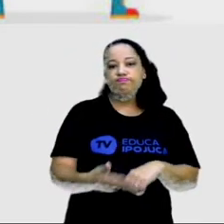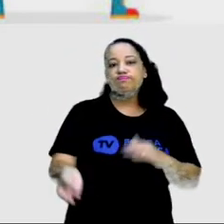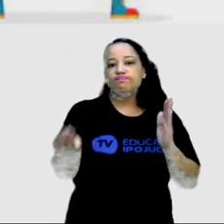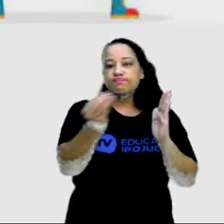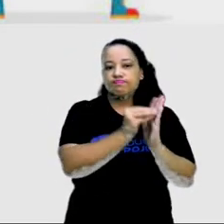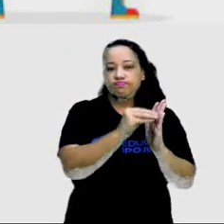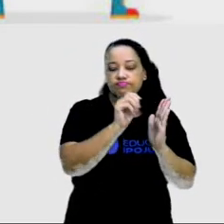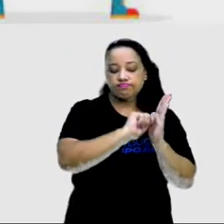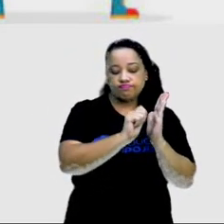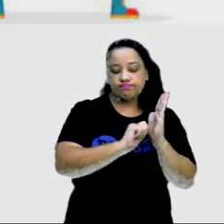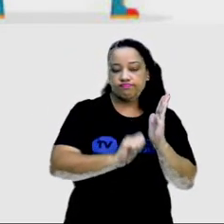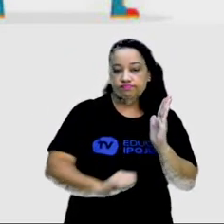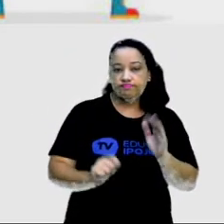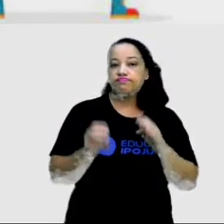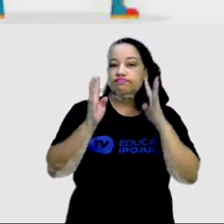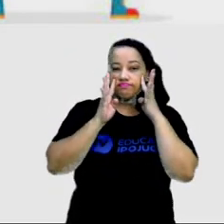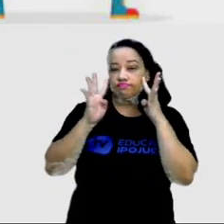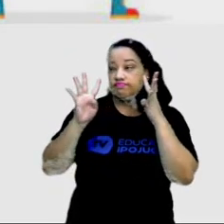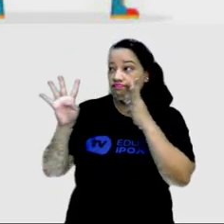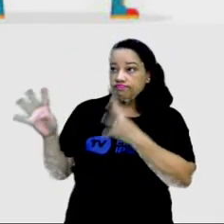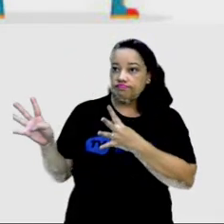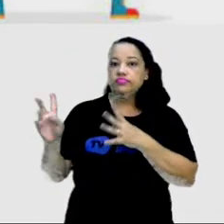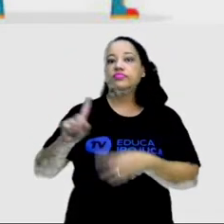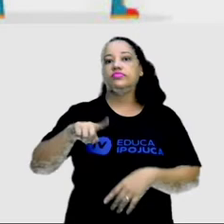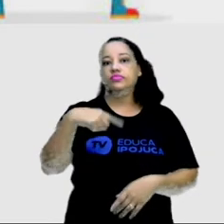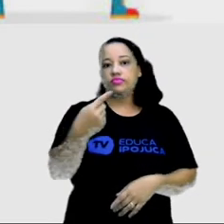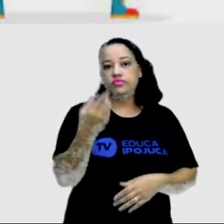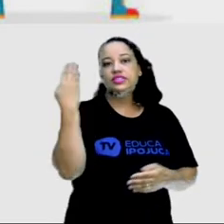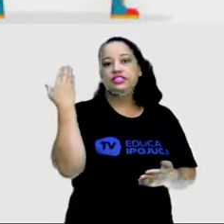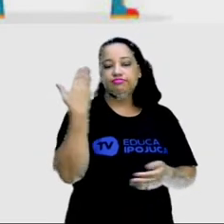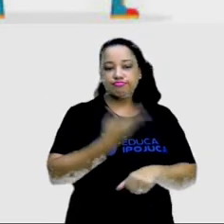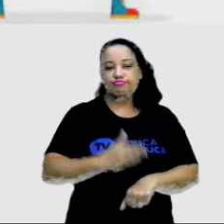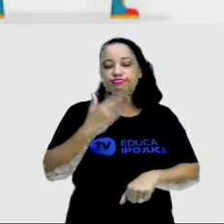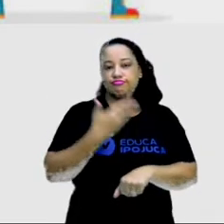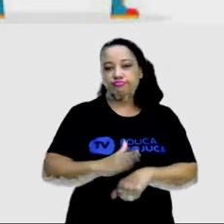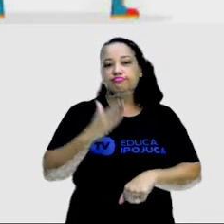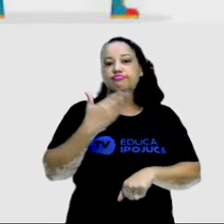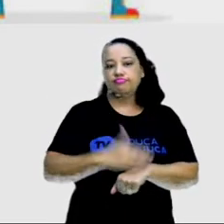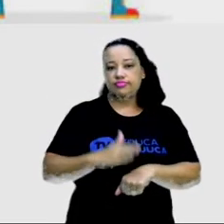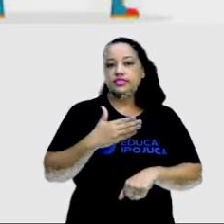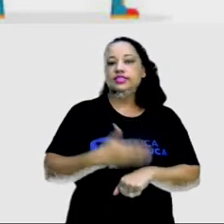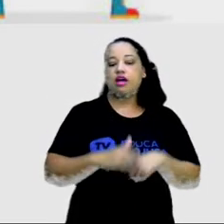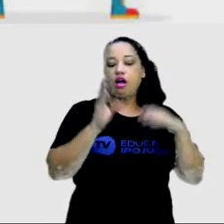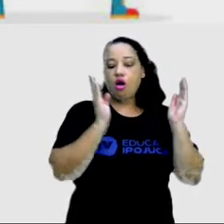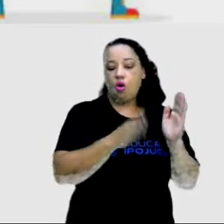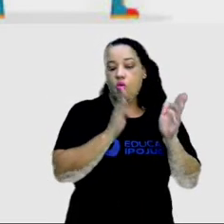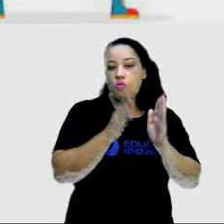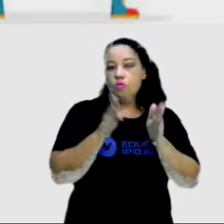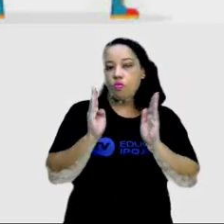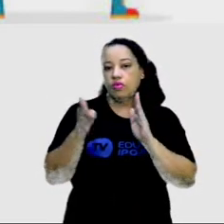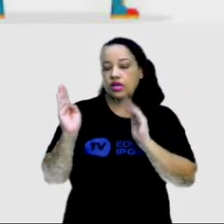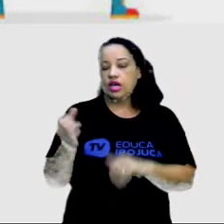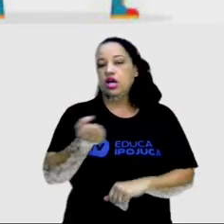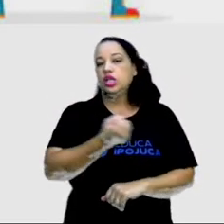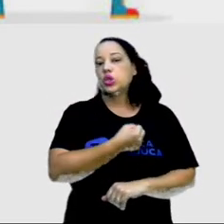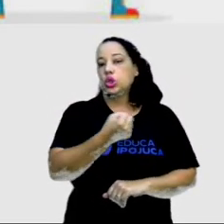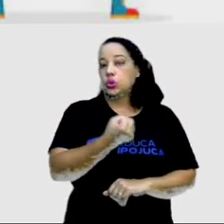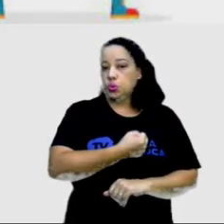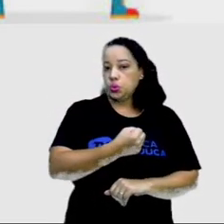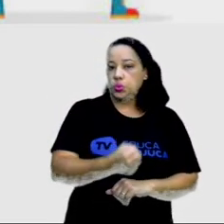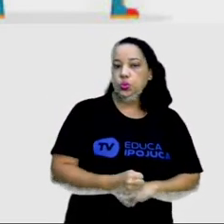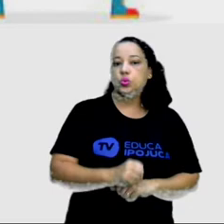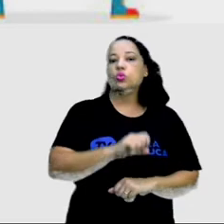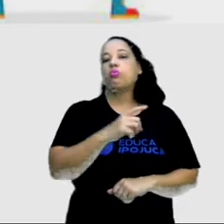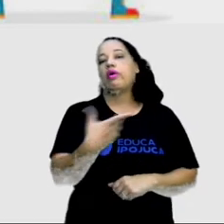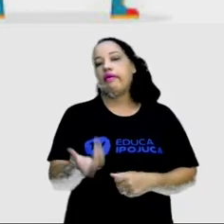o detalhamento dela, prestando atenção para que vocês pratiquem essa orientação da organização numérica dentro do